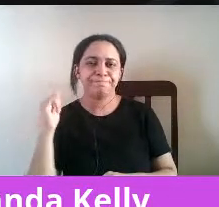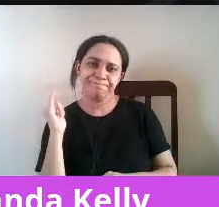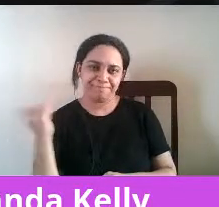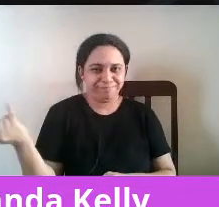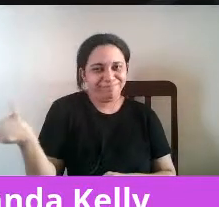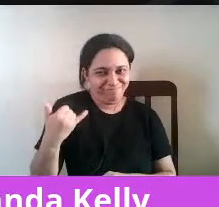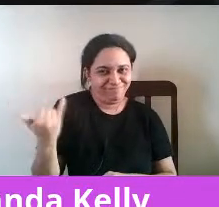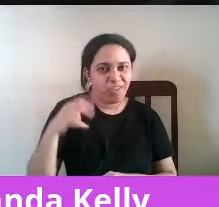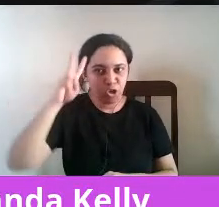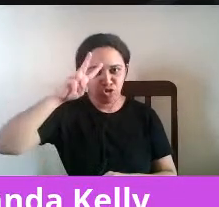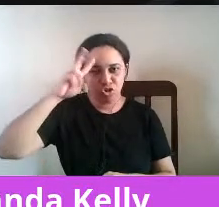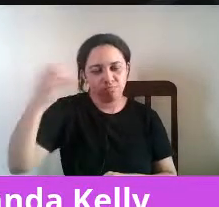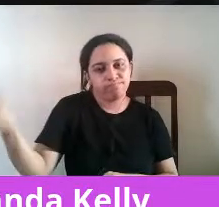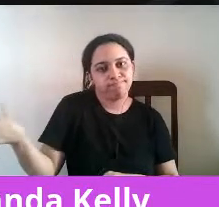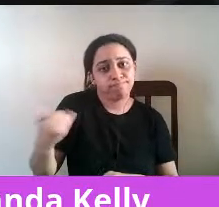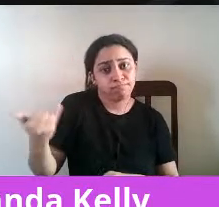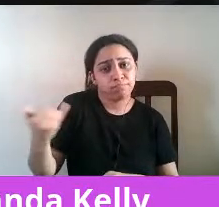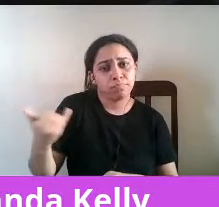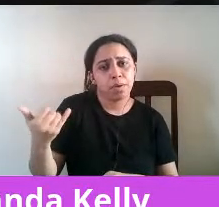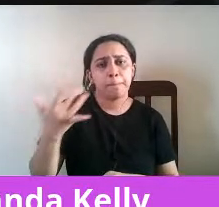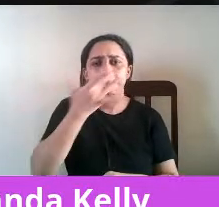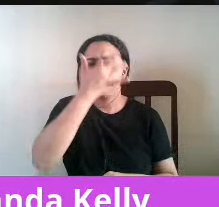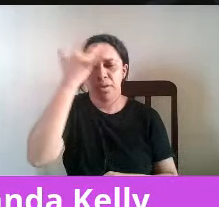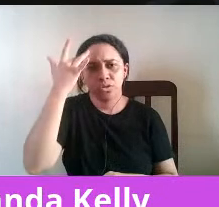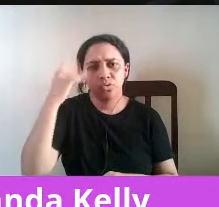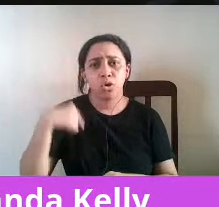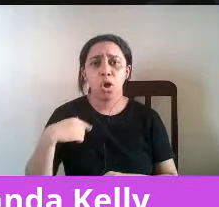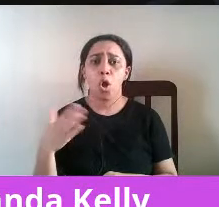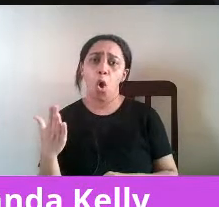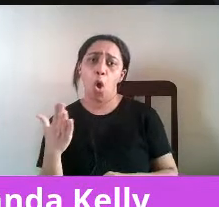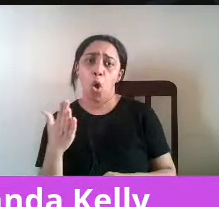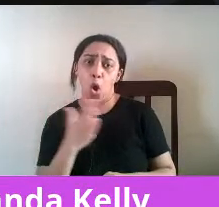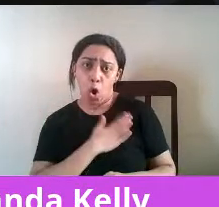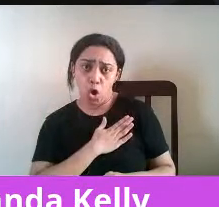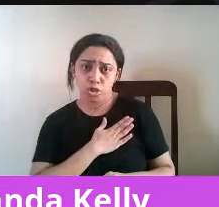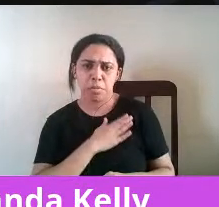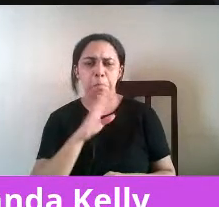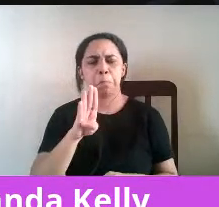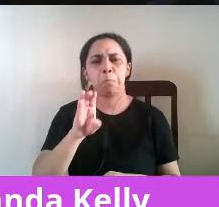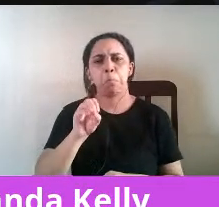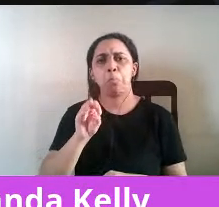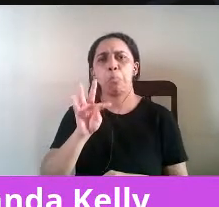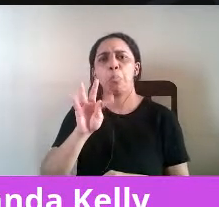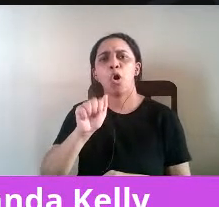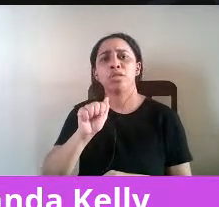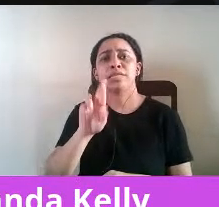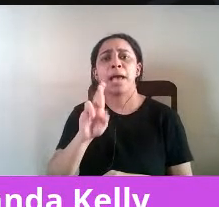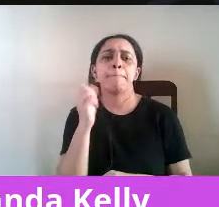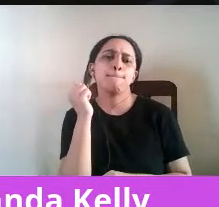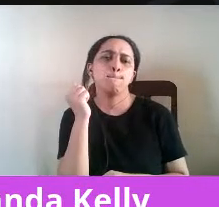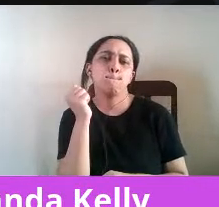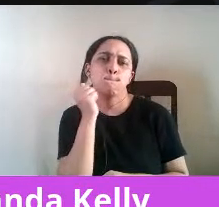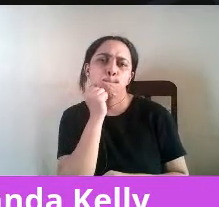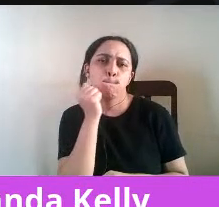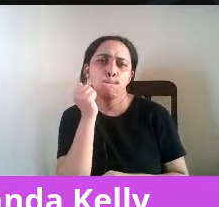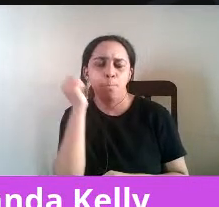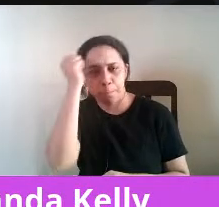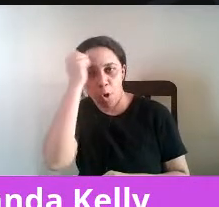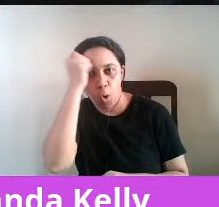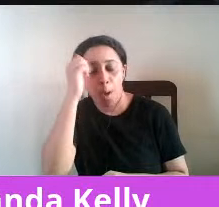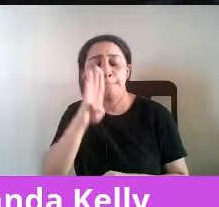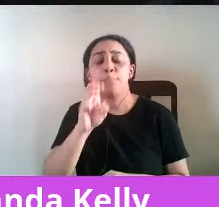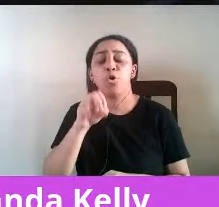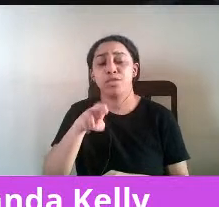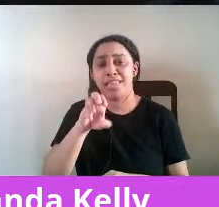e falou que alguém tinha... Ah, ela gosta de botar boneco. Aí ficou todo mundo se olhando. Botar boneco. Taboneca é bem típico do Ceará.